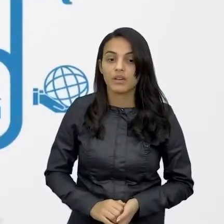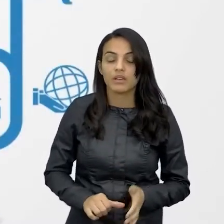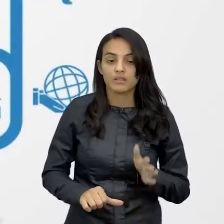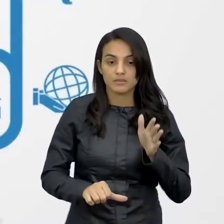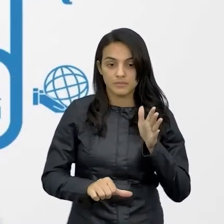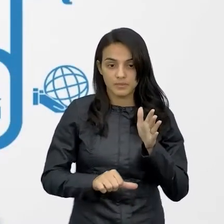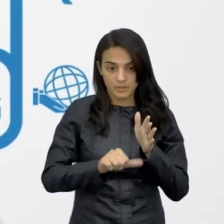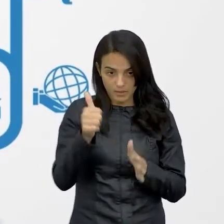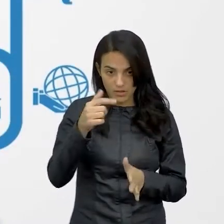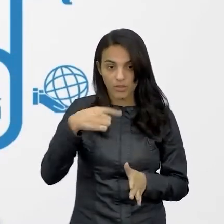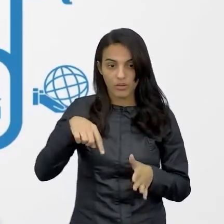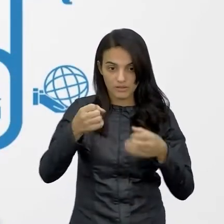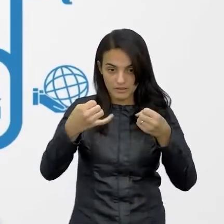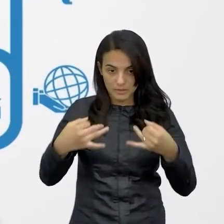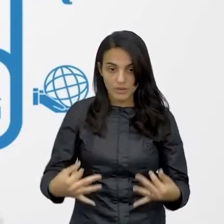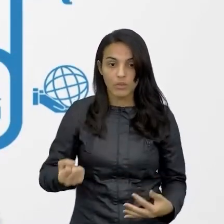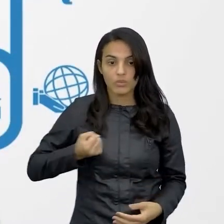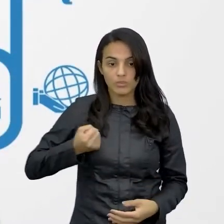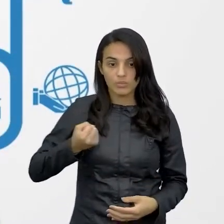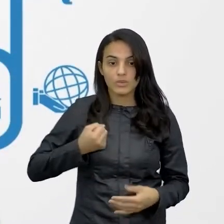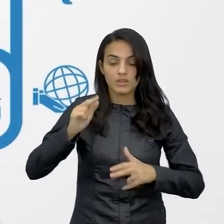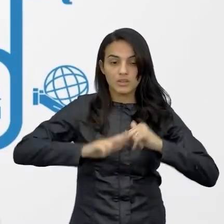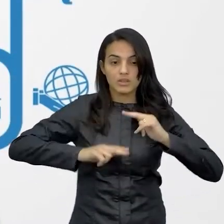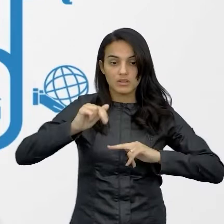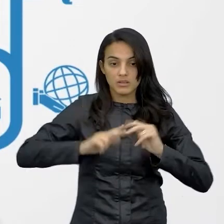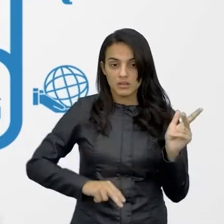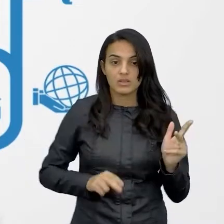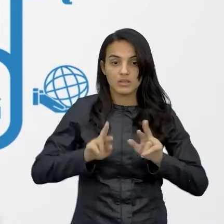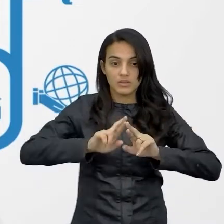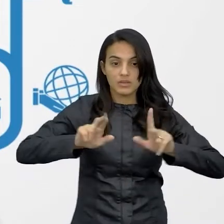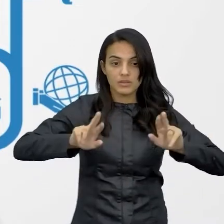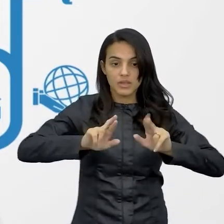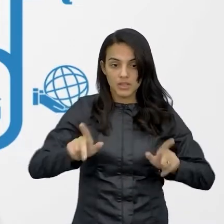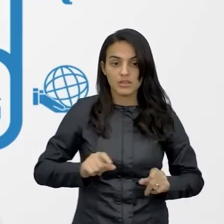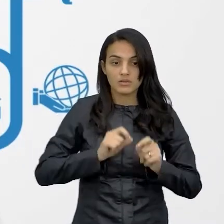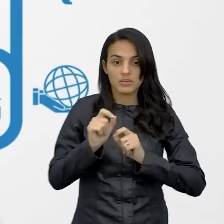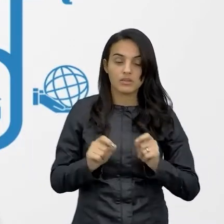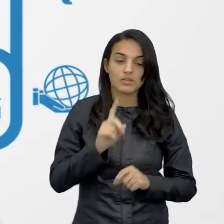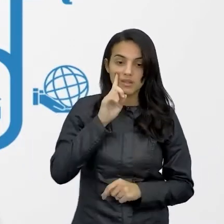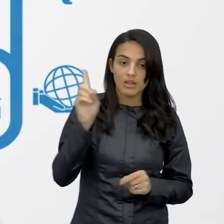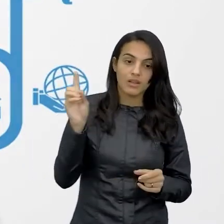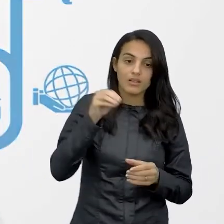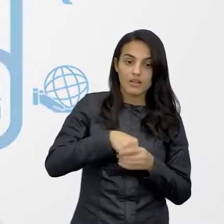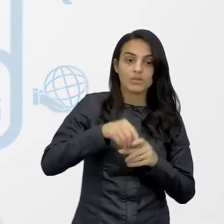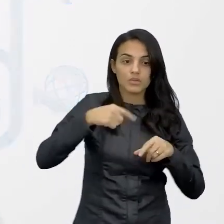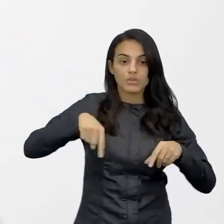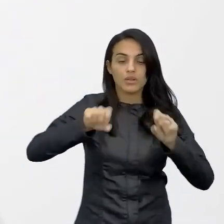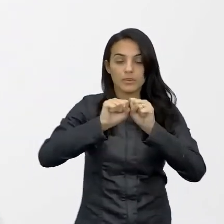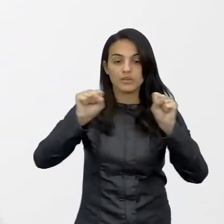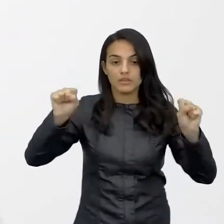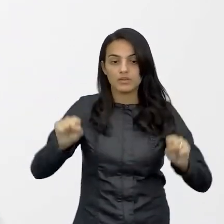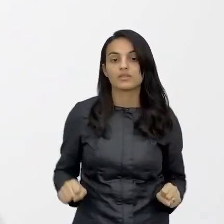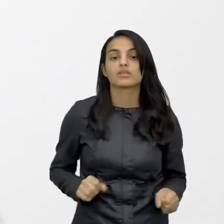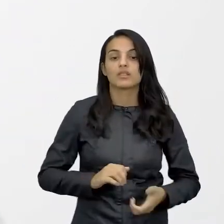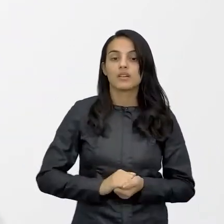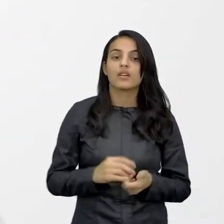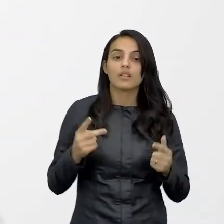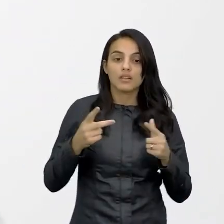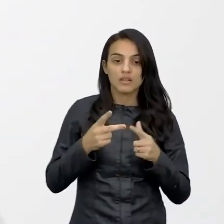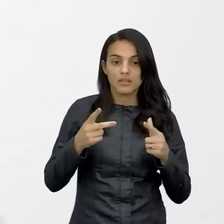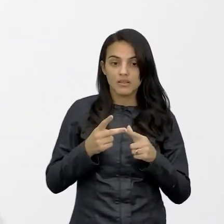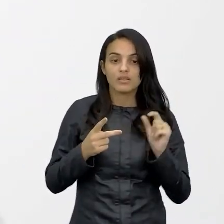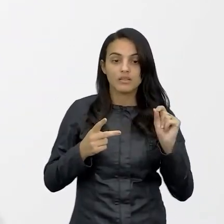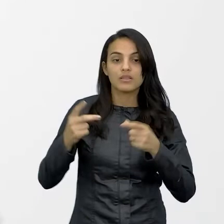primeiro lugar, falando sobre o número de elementos e níveis diferentes para a hierarquia dentro do nosso sistema. Em